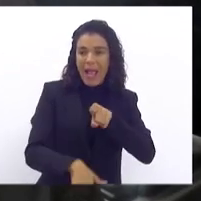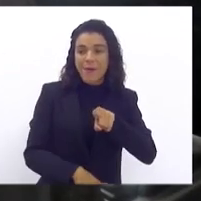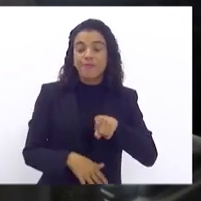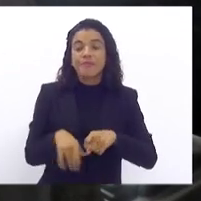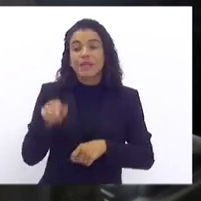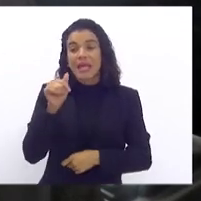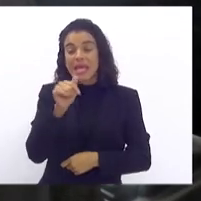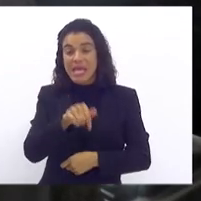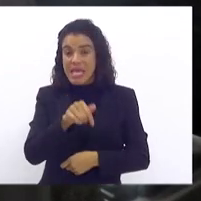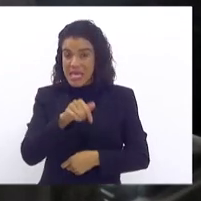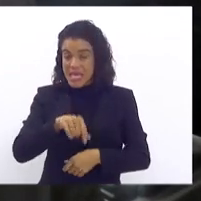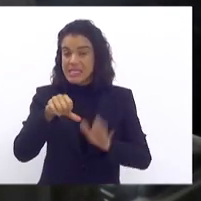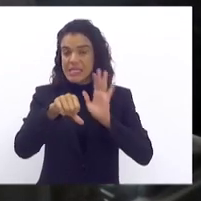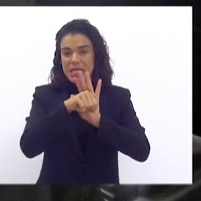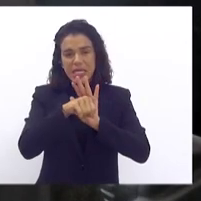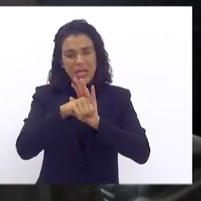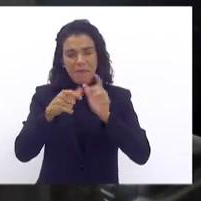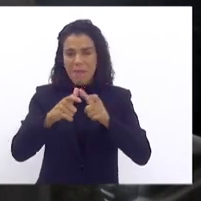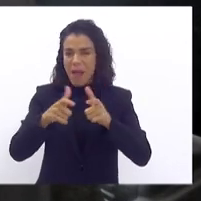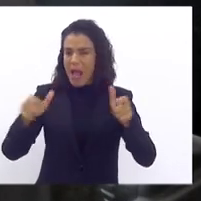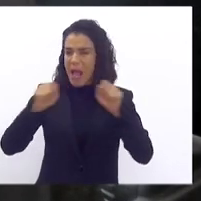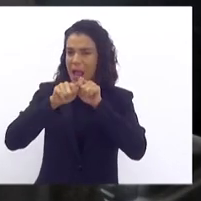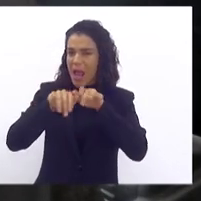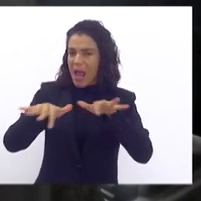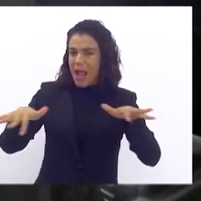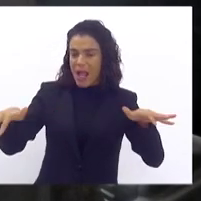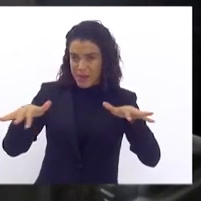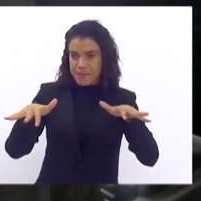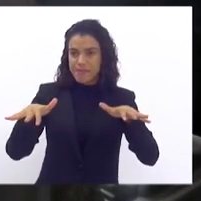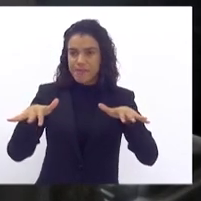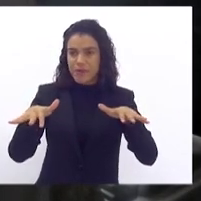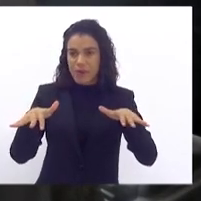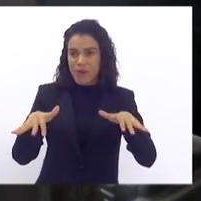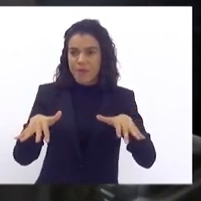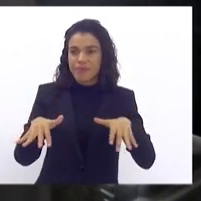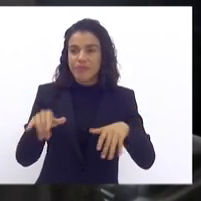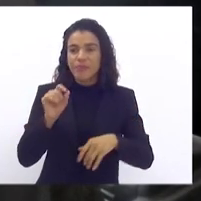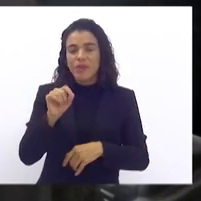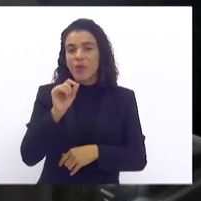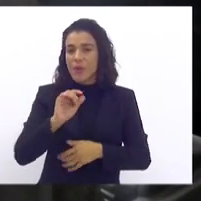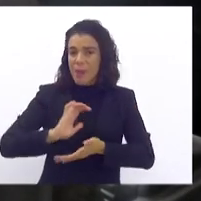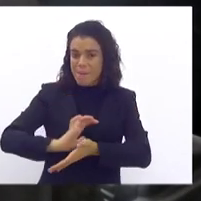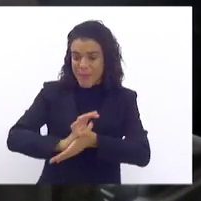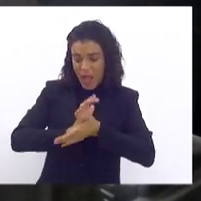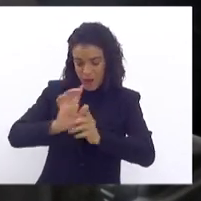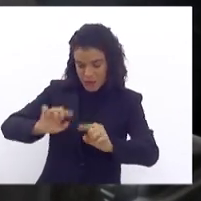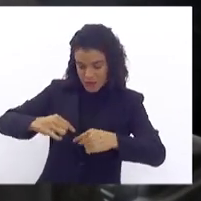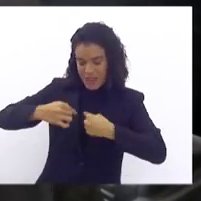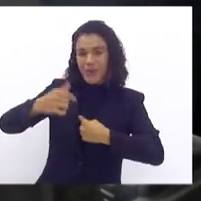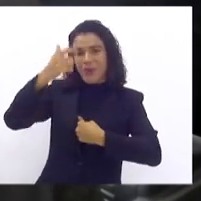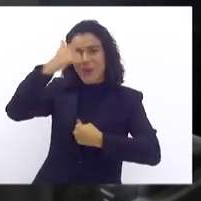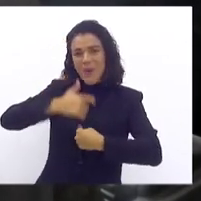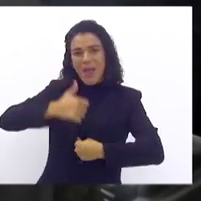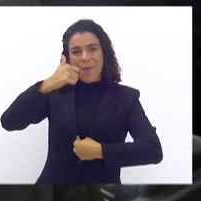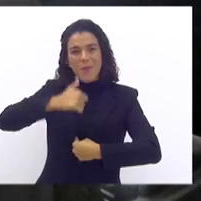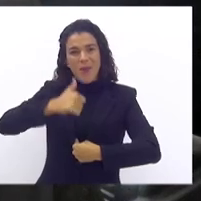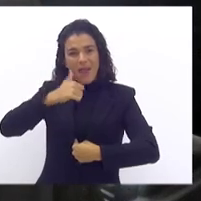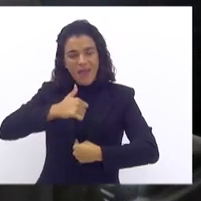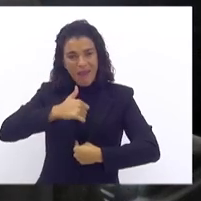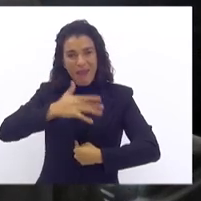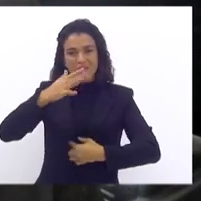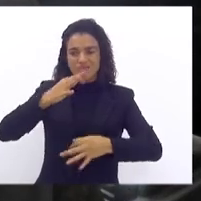E esse crime ganhou uma repercussão e muito grande, e preconceito em relação a ela, o julgamento